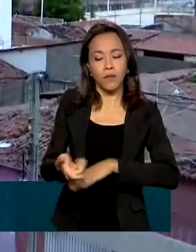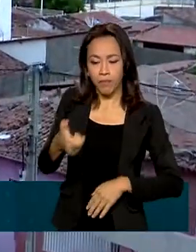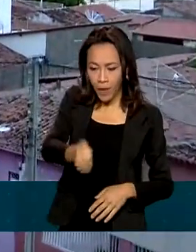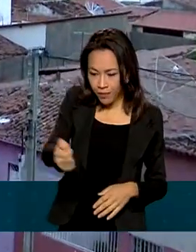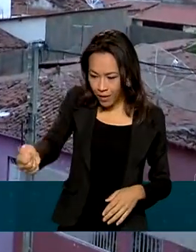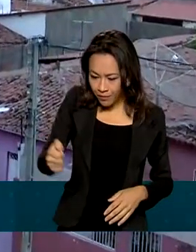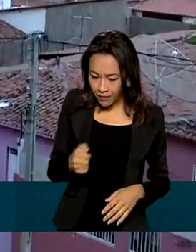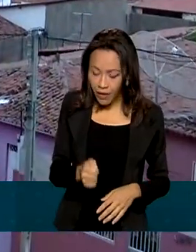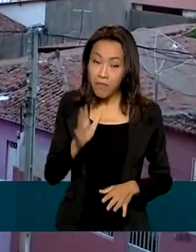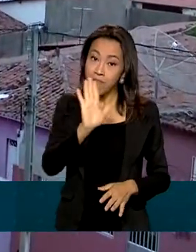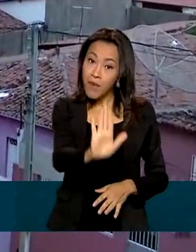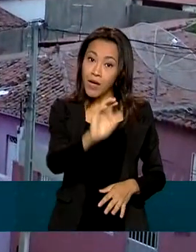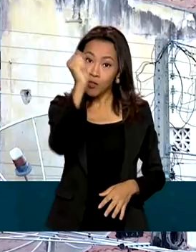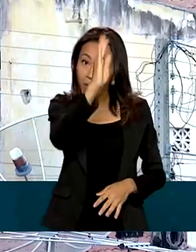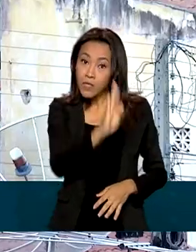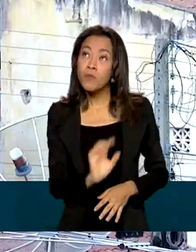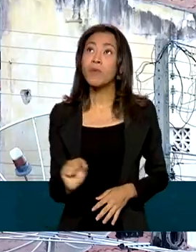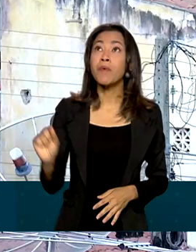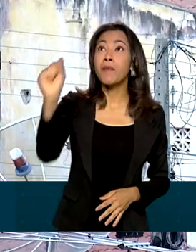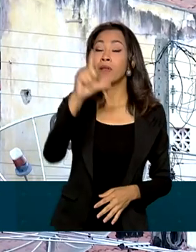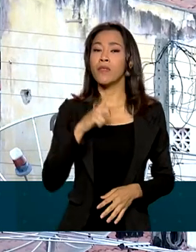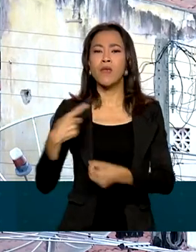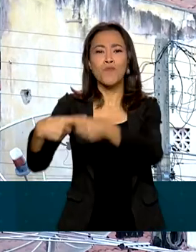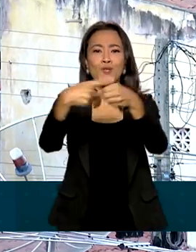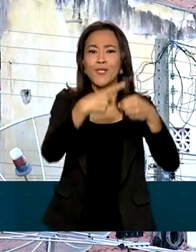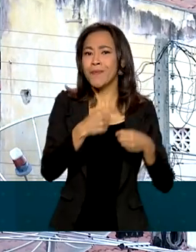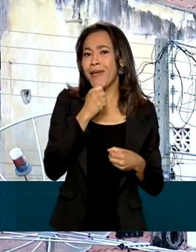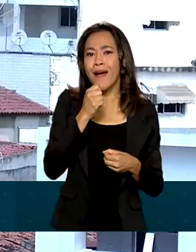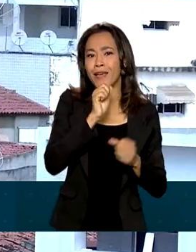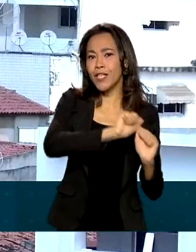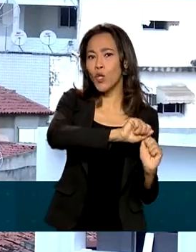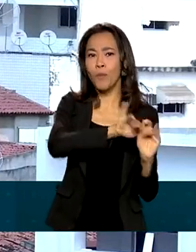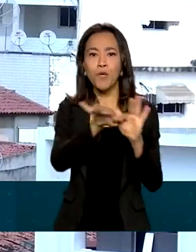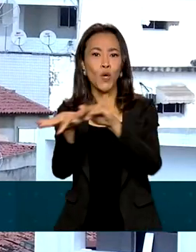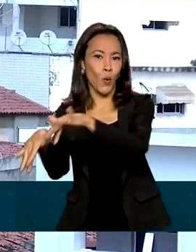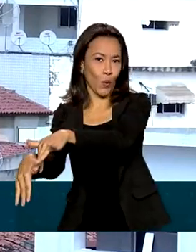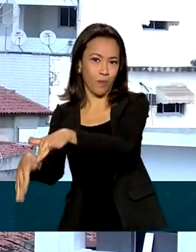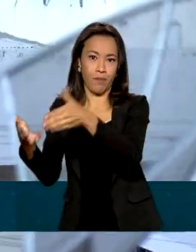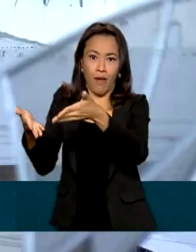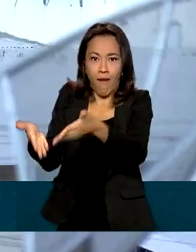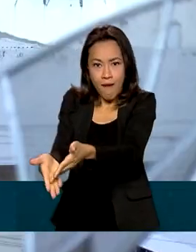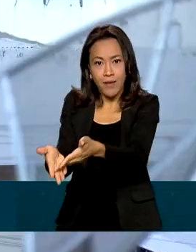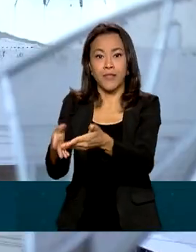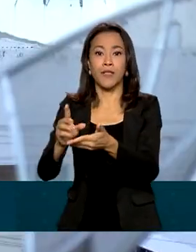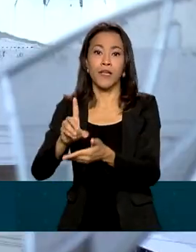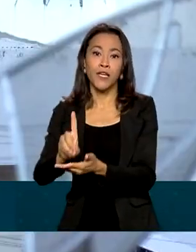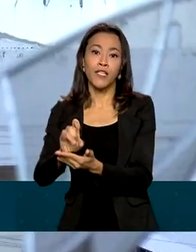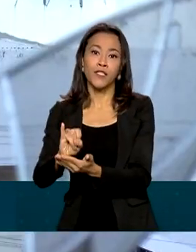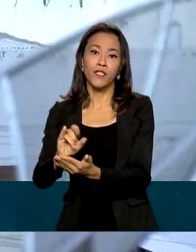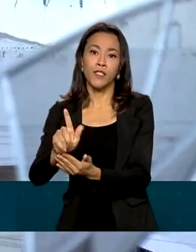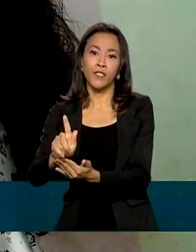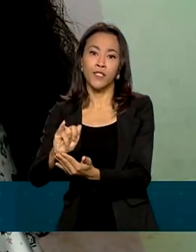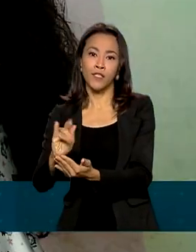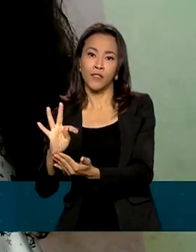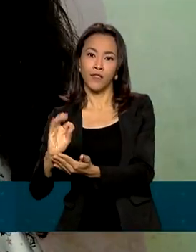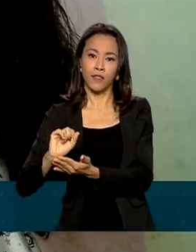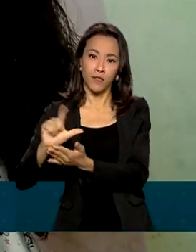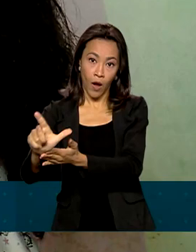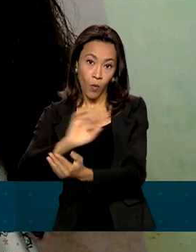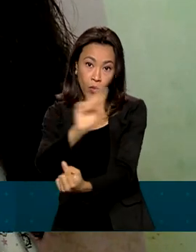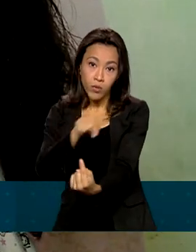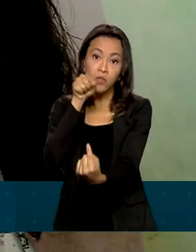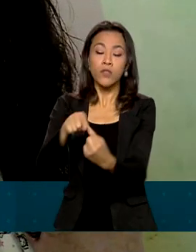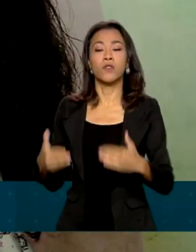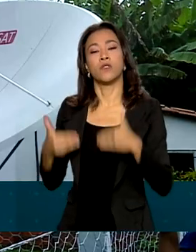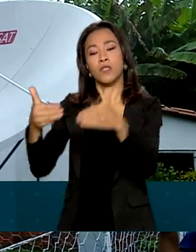país, há ainda muitos municípios que não concluíram a migração para o sinal digital. A meta do Ministério das Comunicações é levar